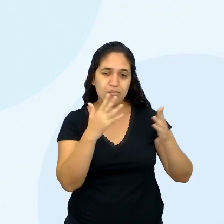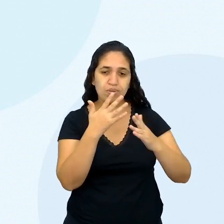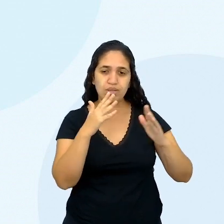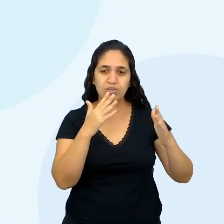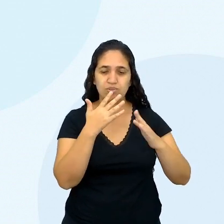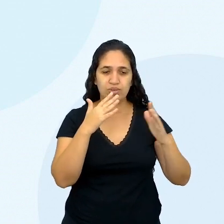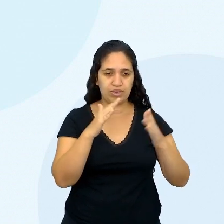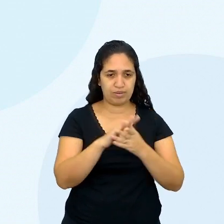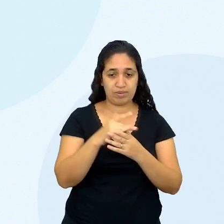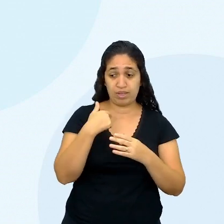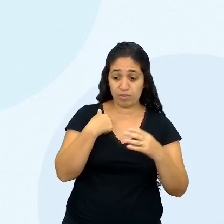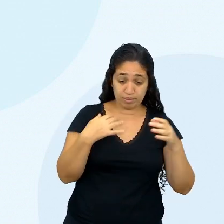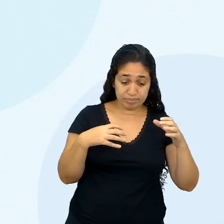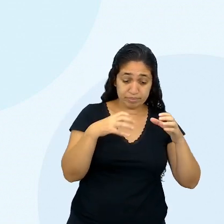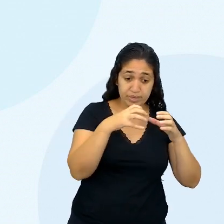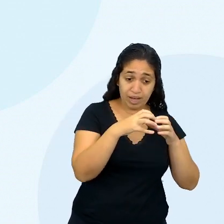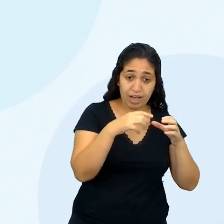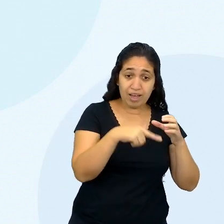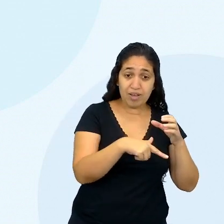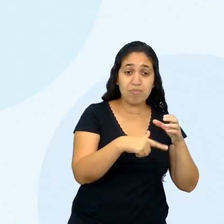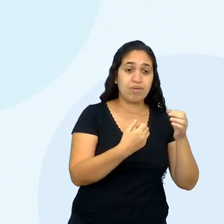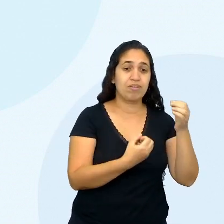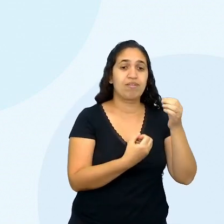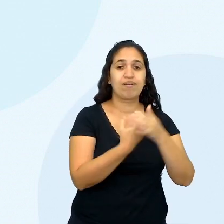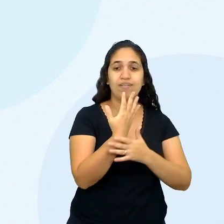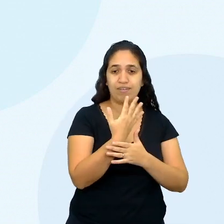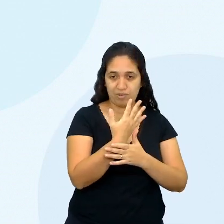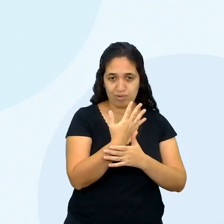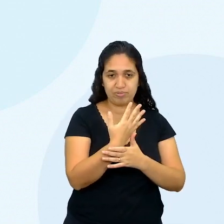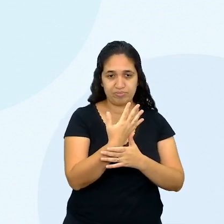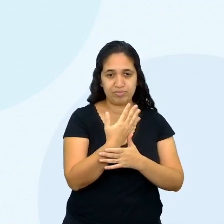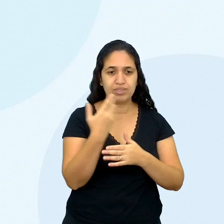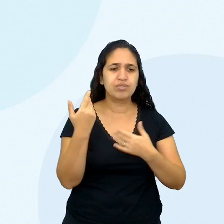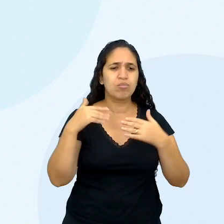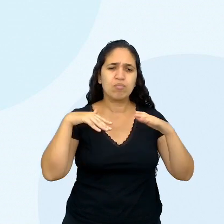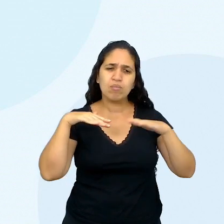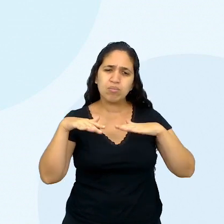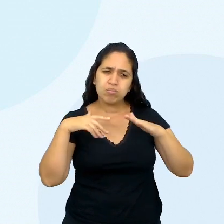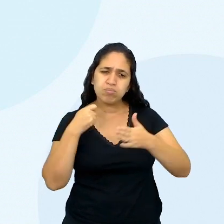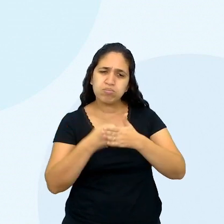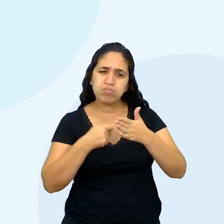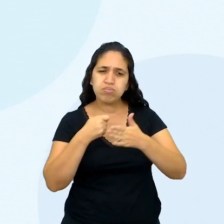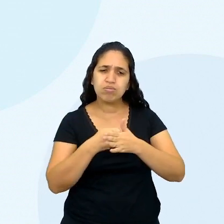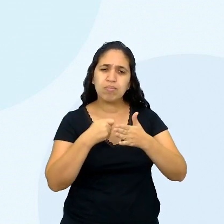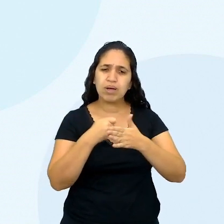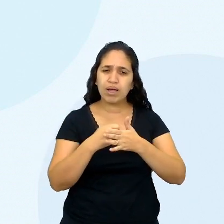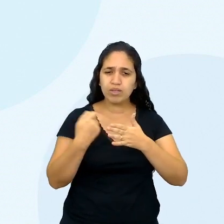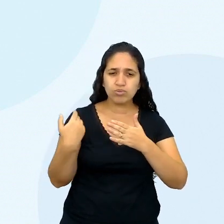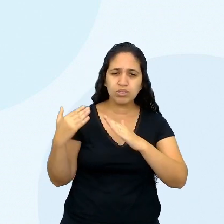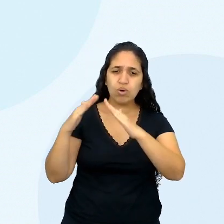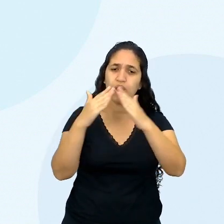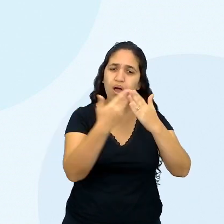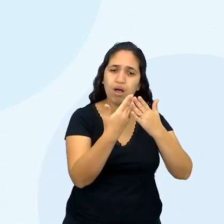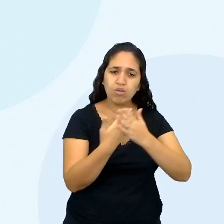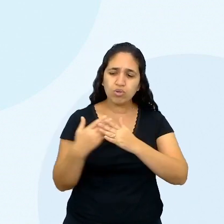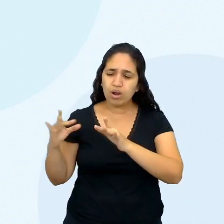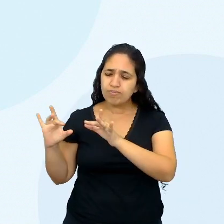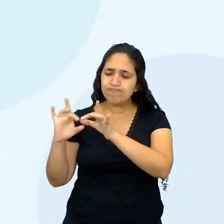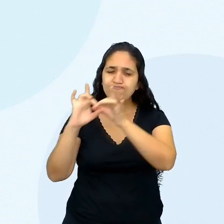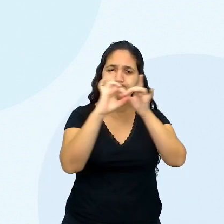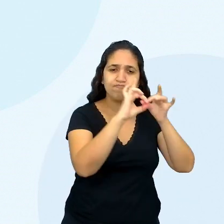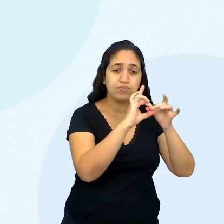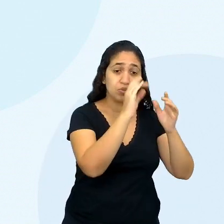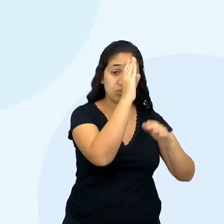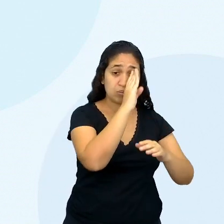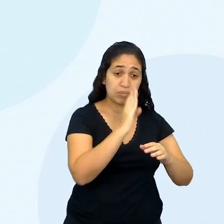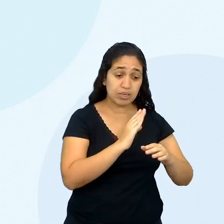o privilégio, a oportunidade de poder criar. Esse é um movimento que une escolas de todo o Brasil, e inclusive já temos